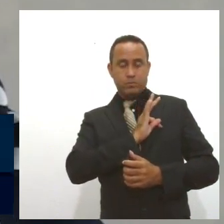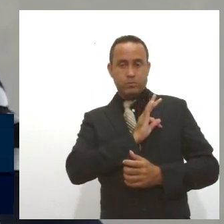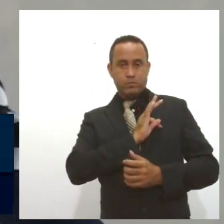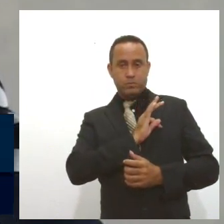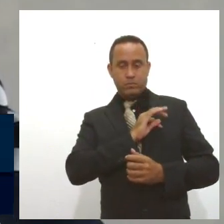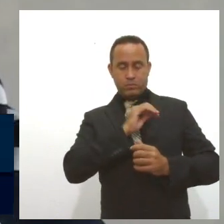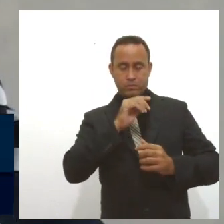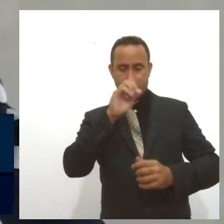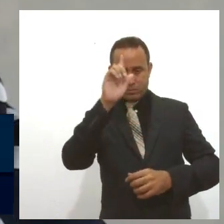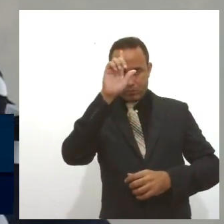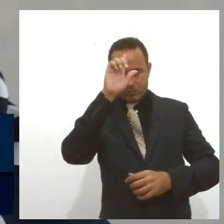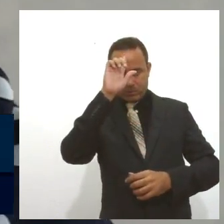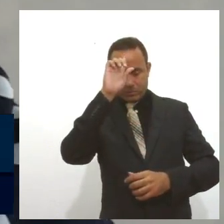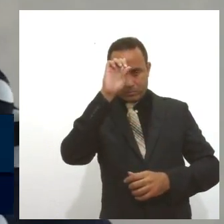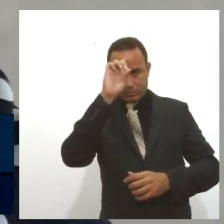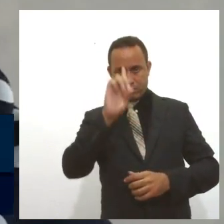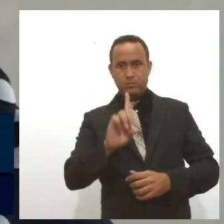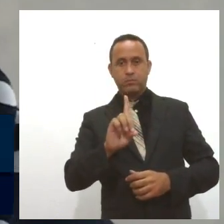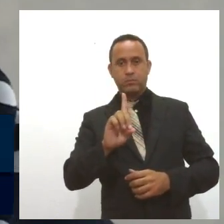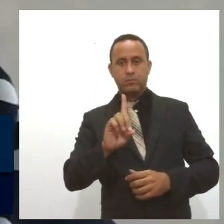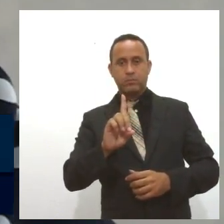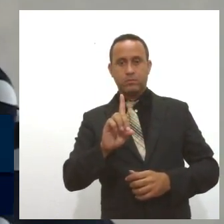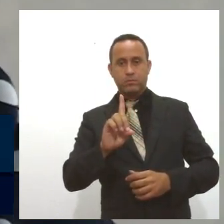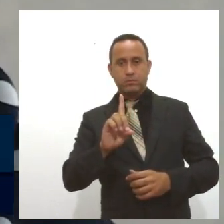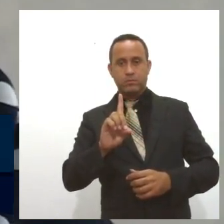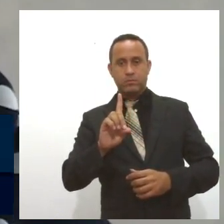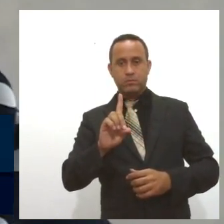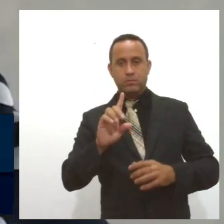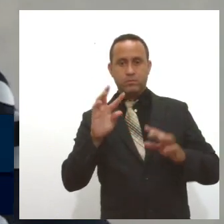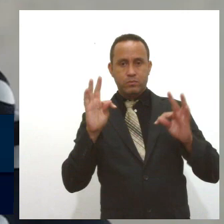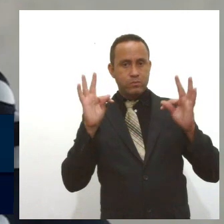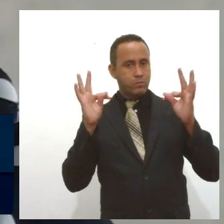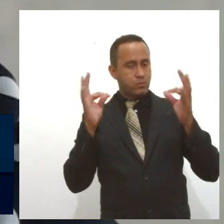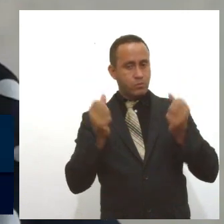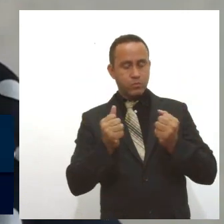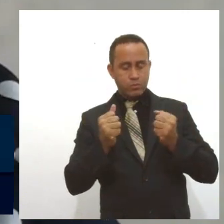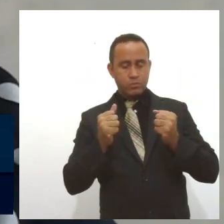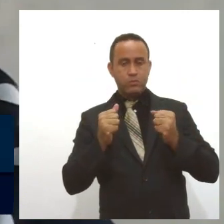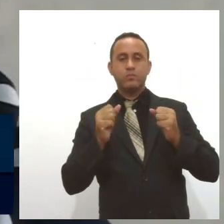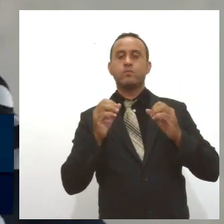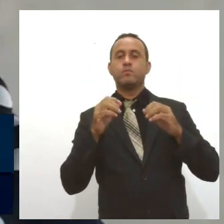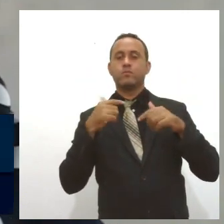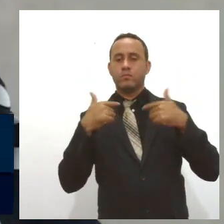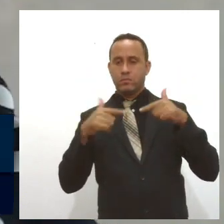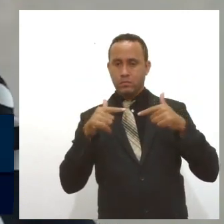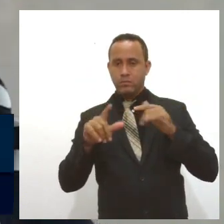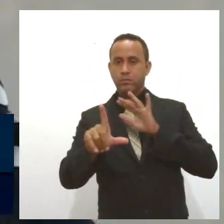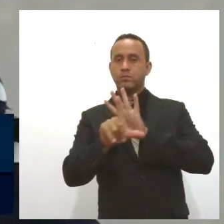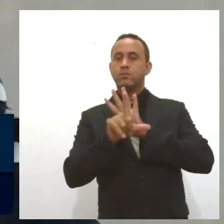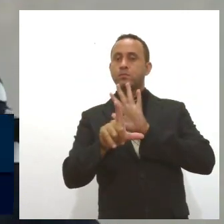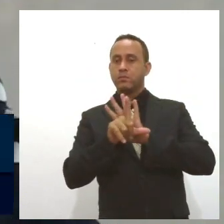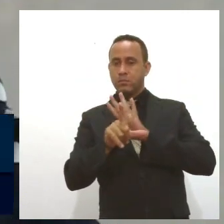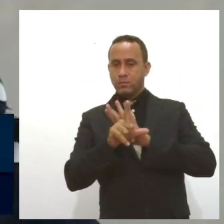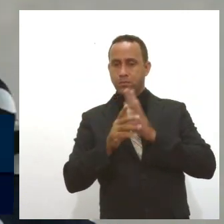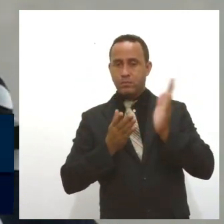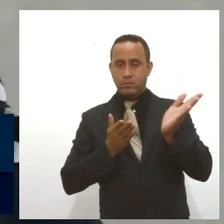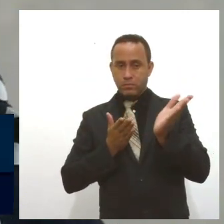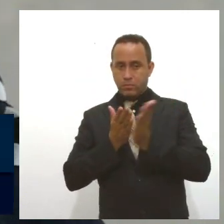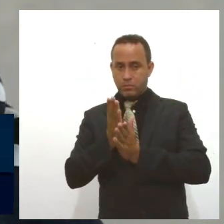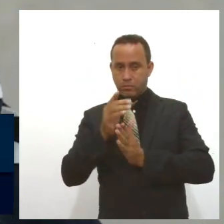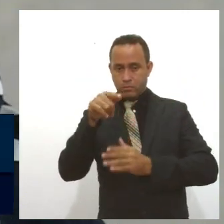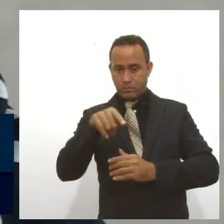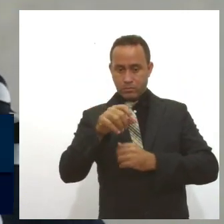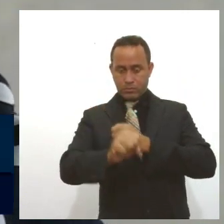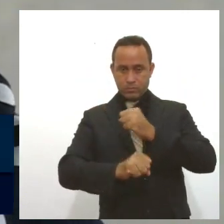da superintendência, porque as coisas funcionam de fato, e a legislação que nós aprovamos